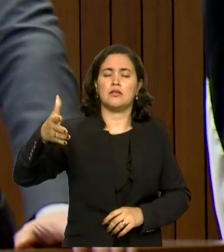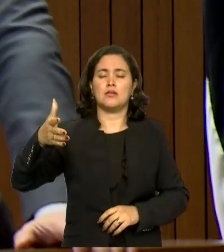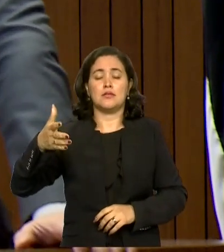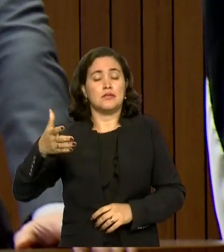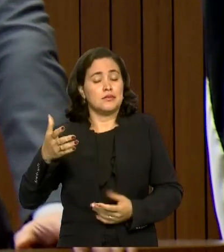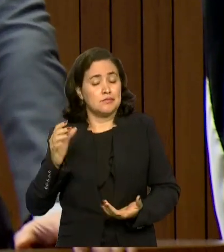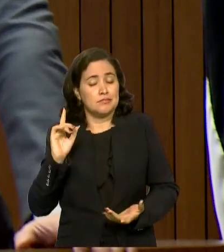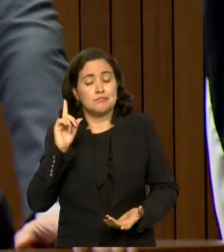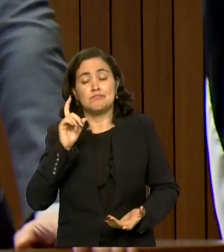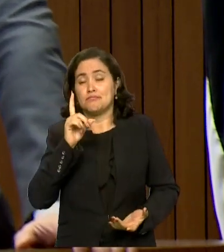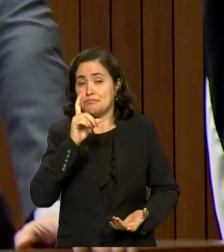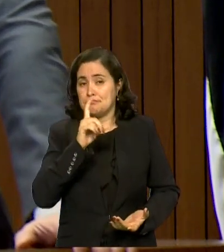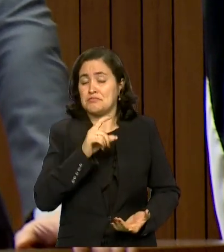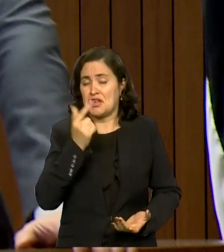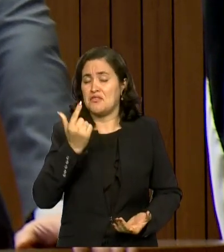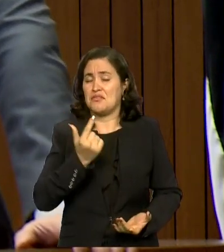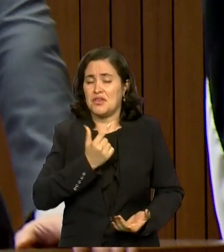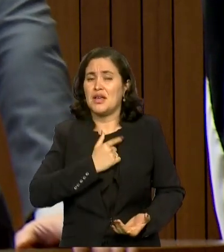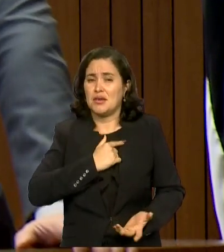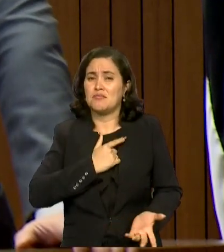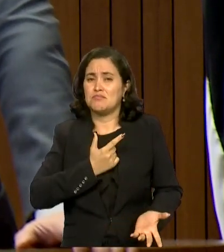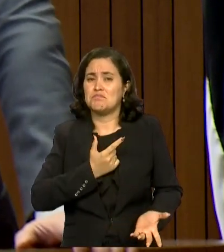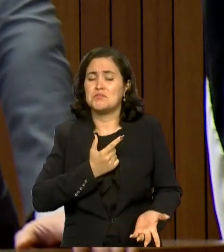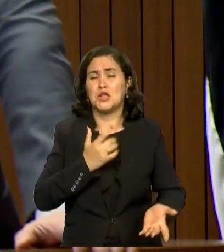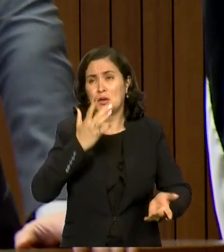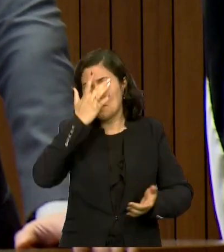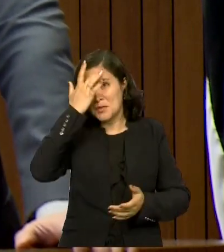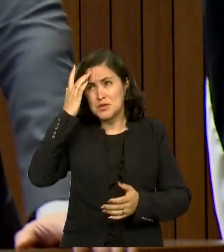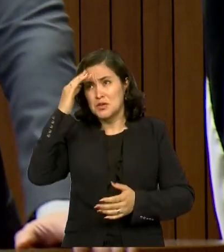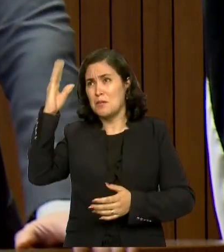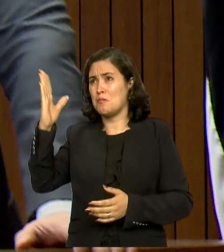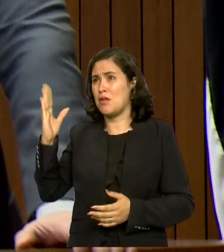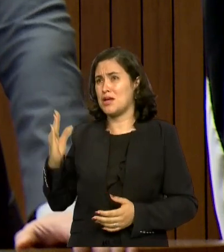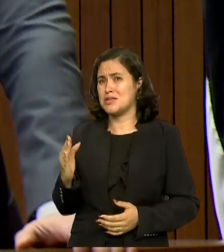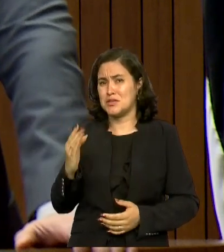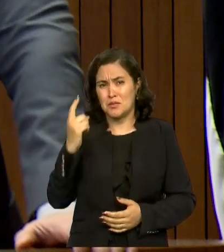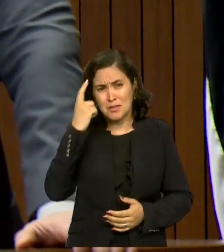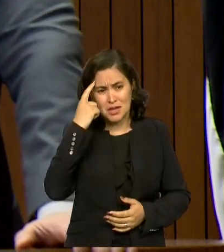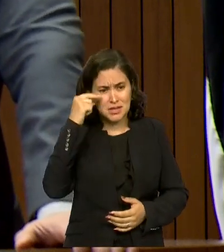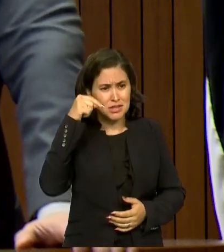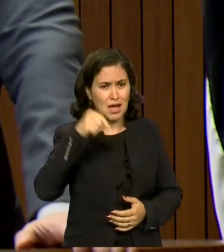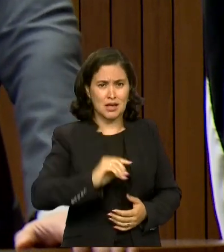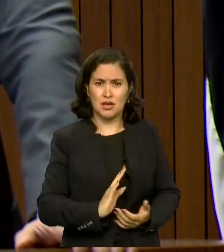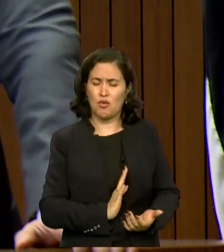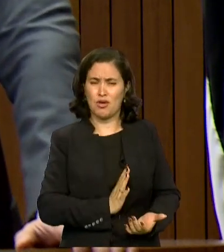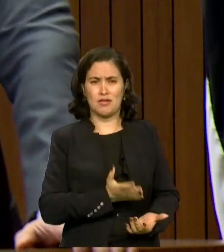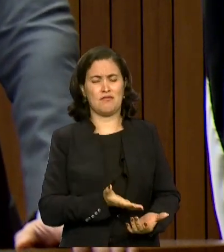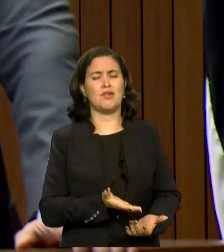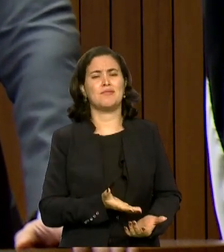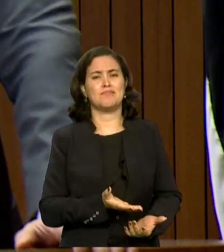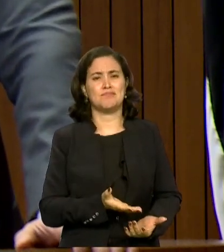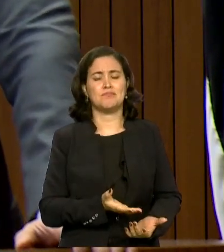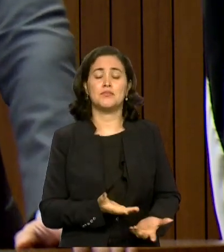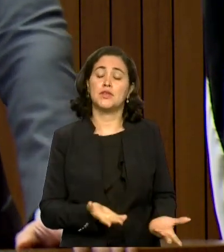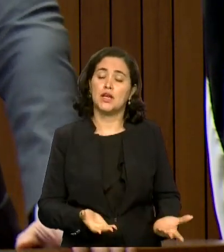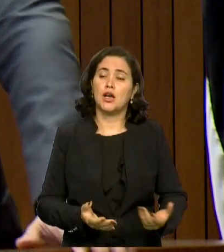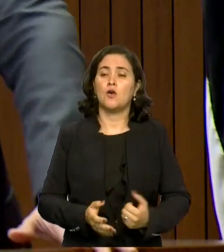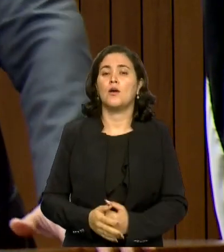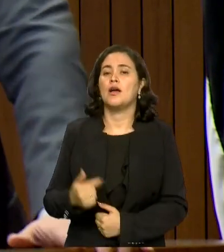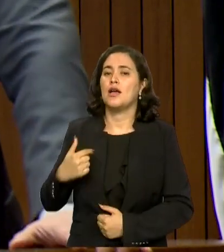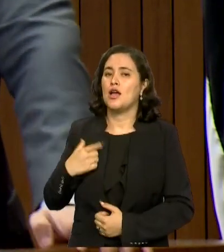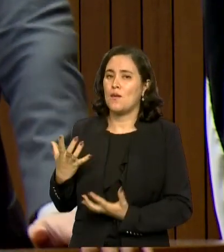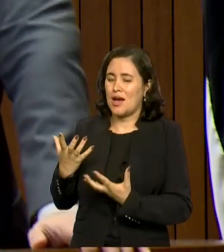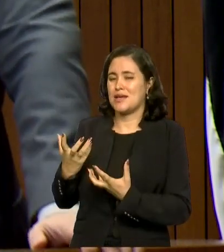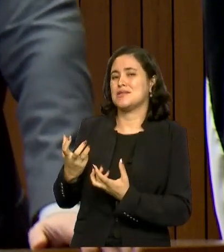fosse retransformado. Acertei, portanto, aquela convocação. Recordo-me que quando o governador Flávio Dino assumiu